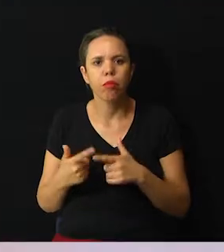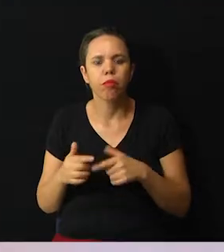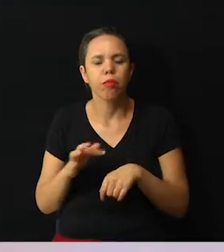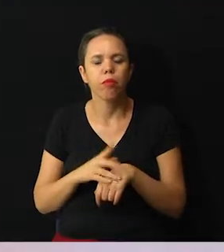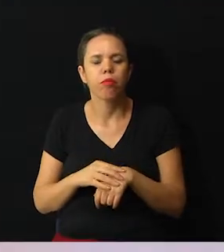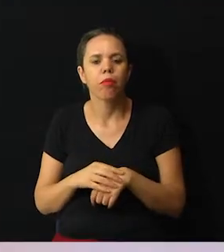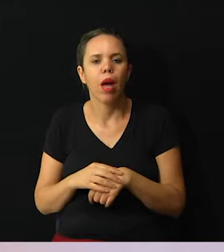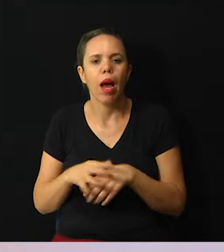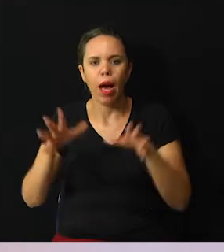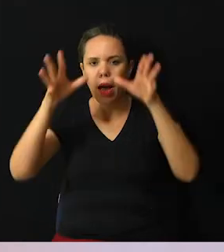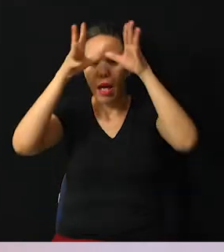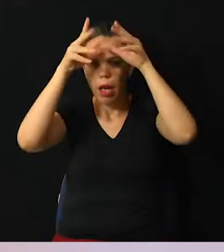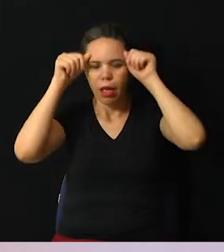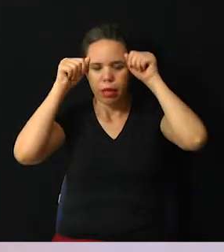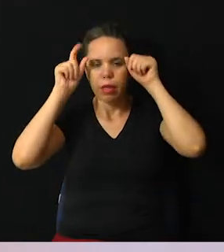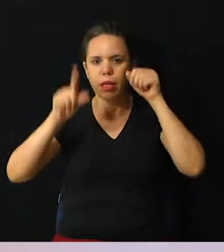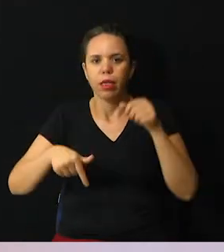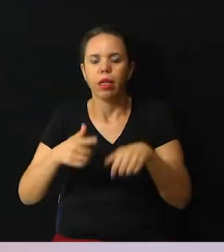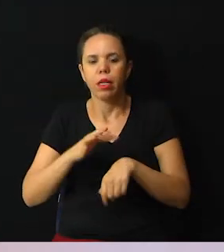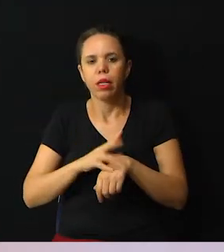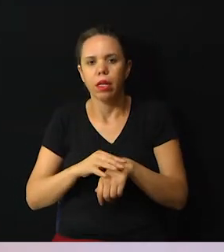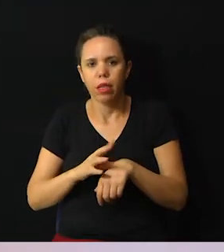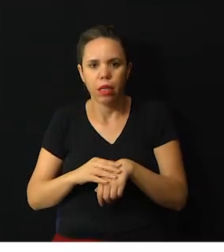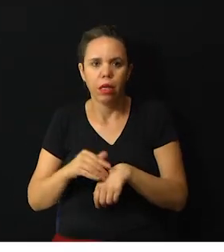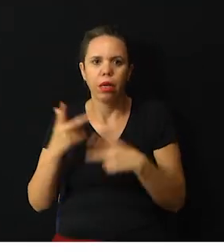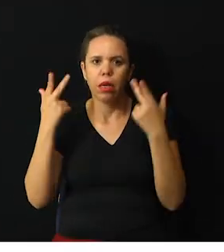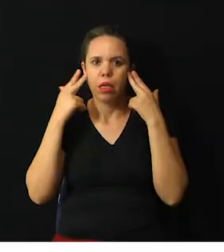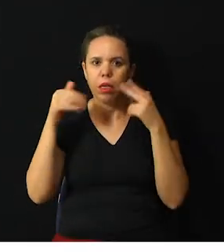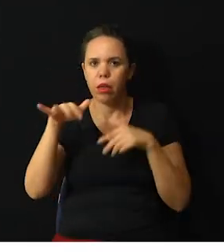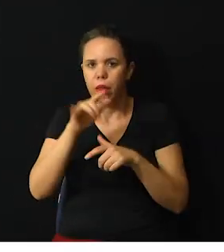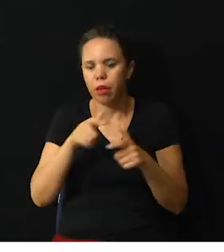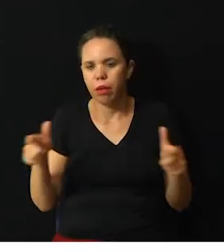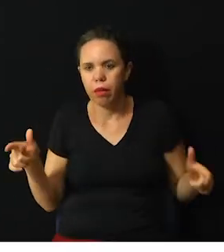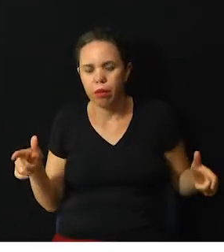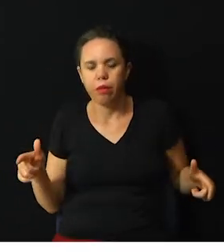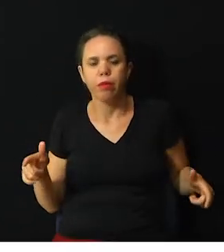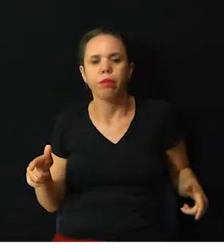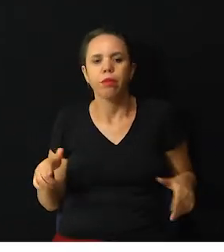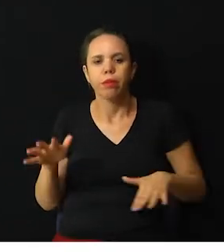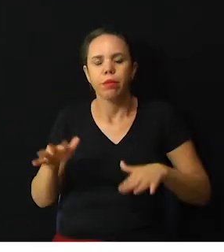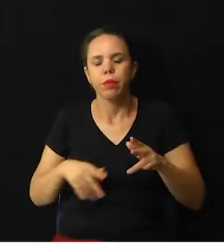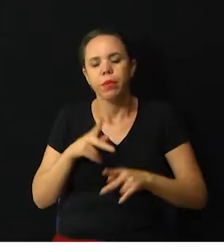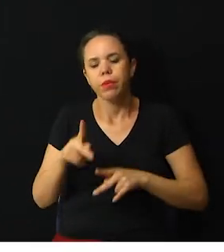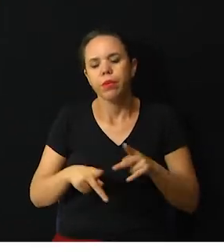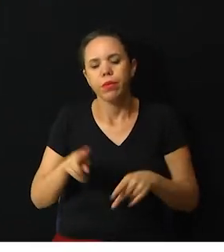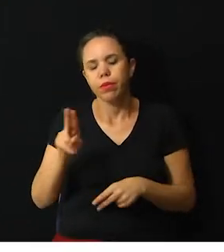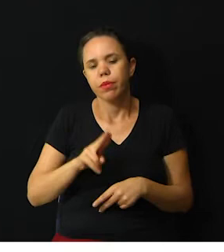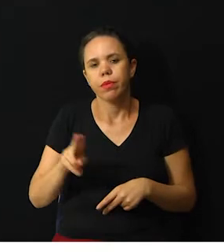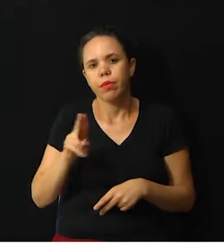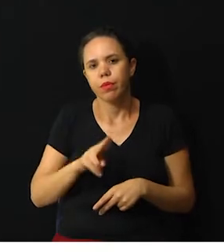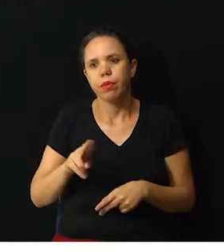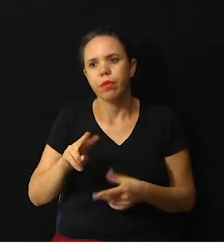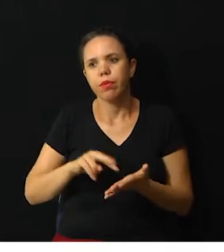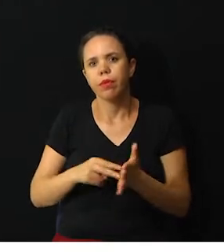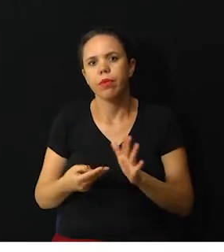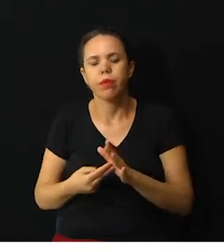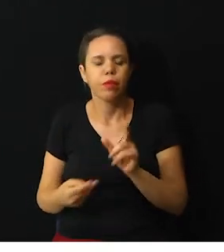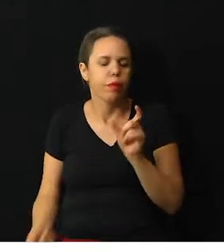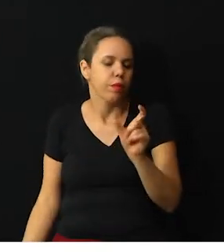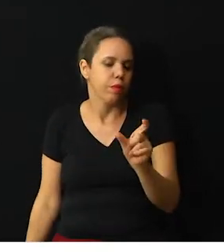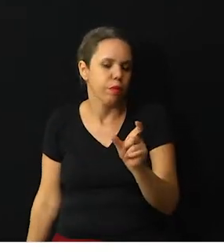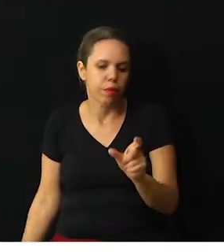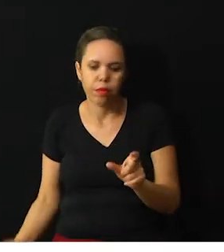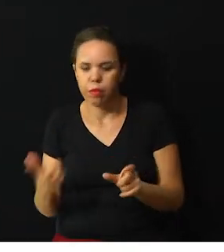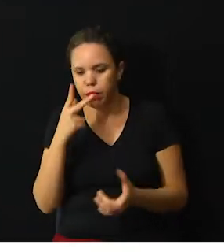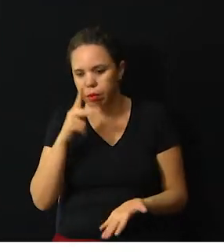demências. O Alzheimer é a doença neurodegenerativa mais comum. Então, por isso que às vezes as pessoas usam como sinônimo